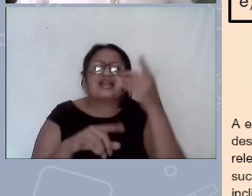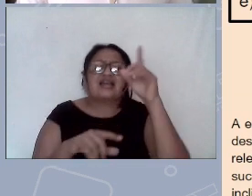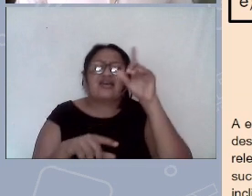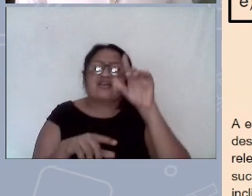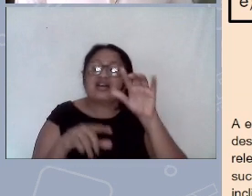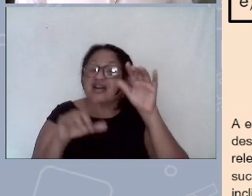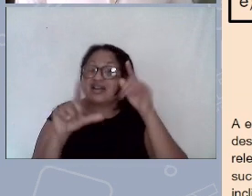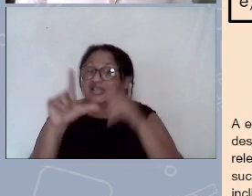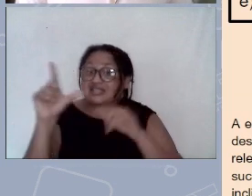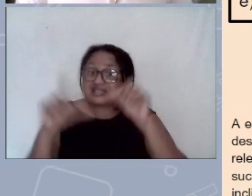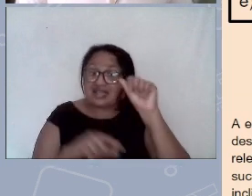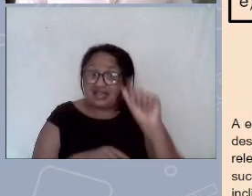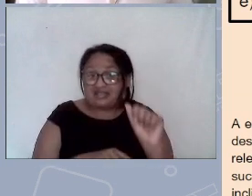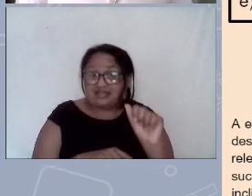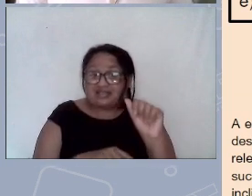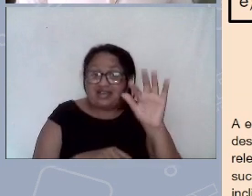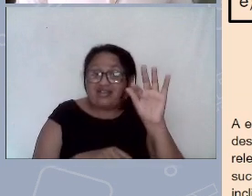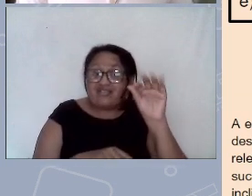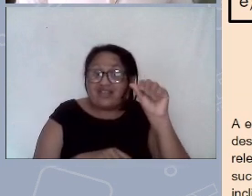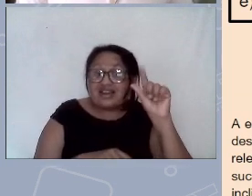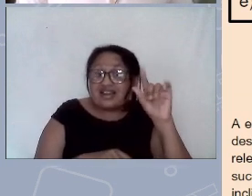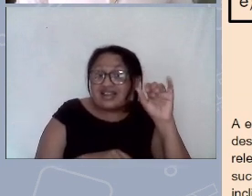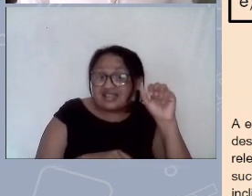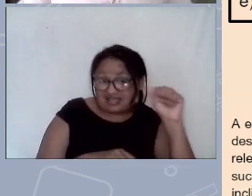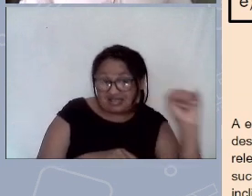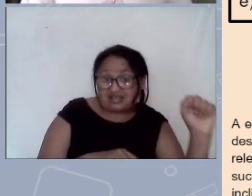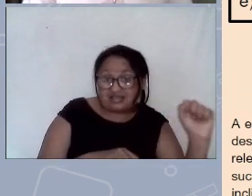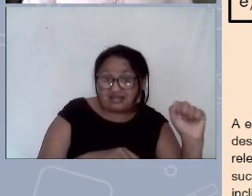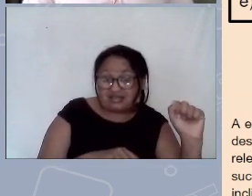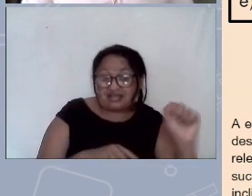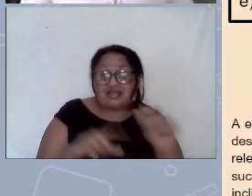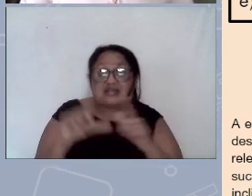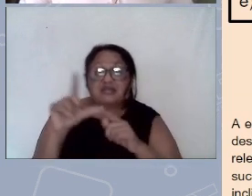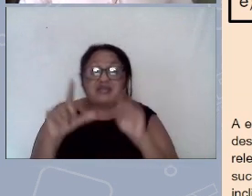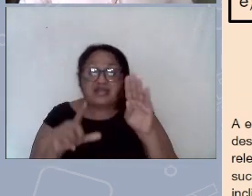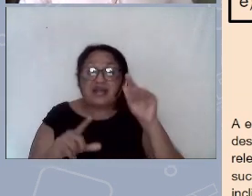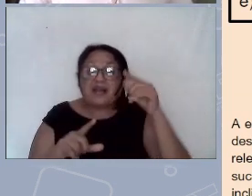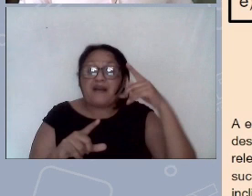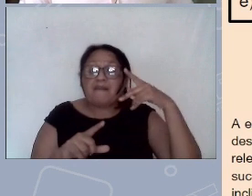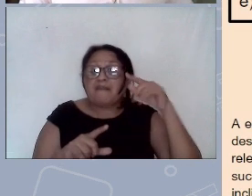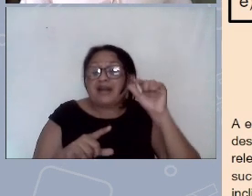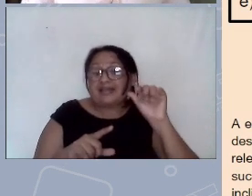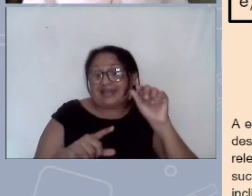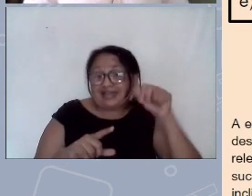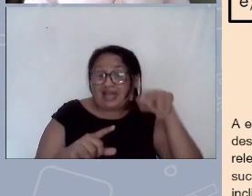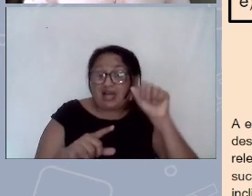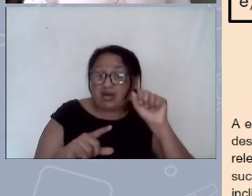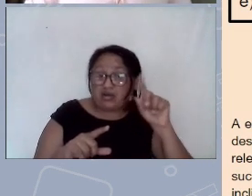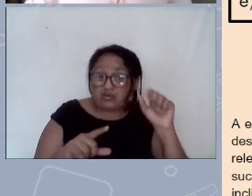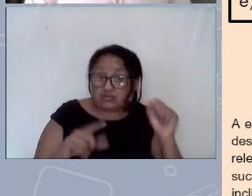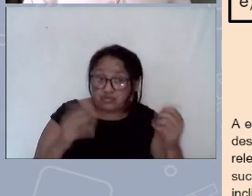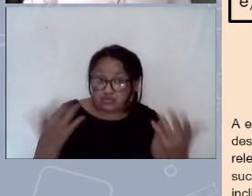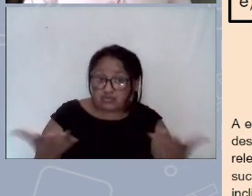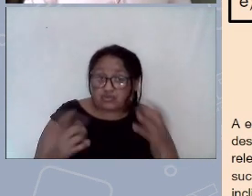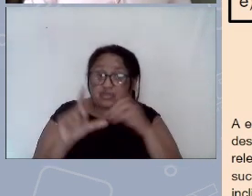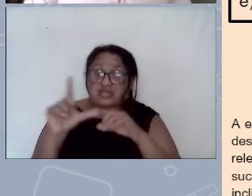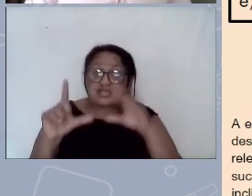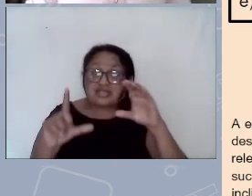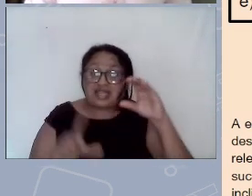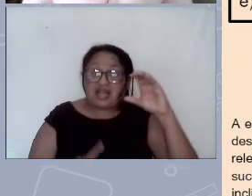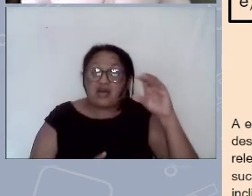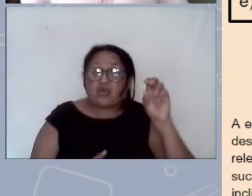é um planalto é uma cuesta é um pedi plano